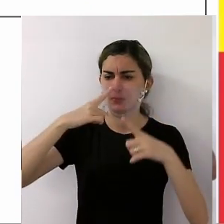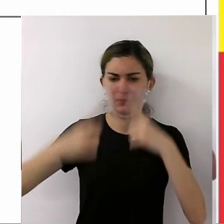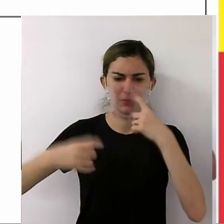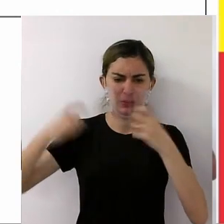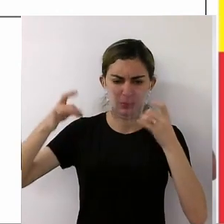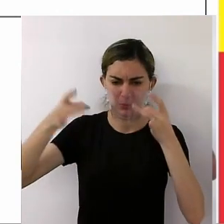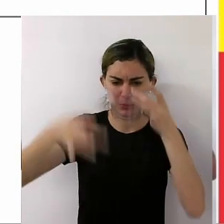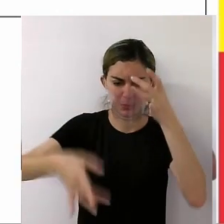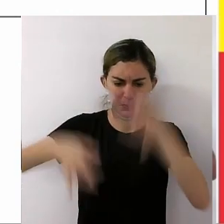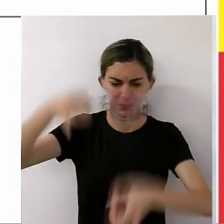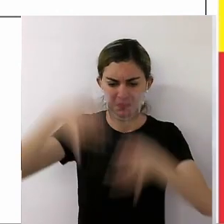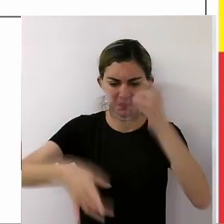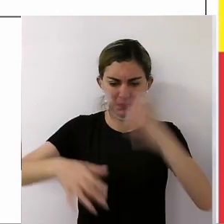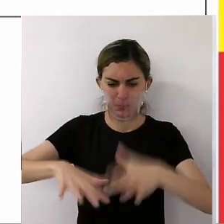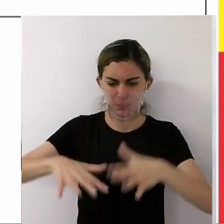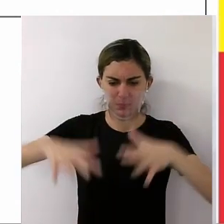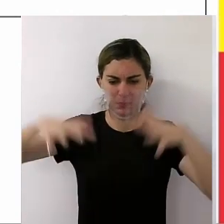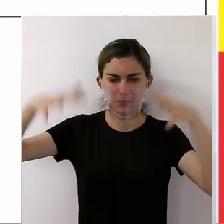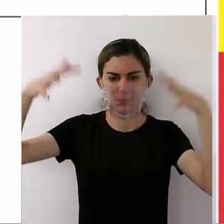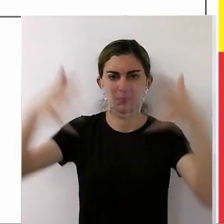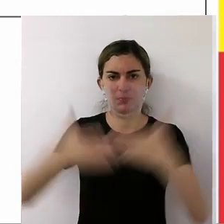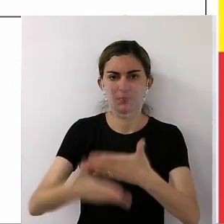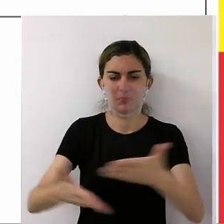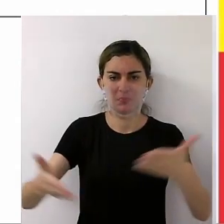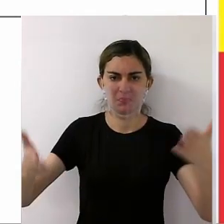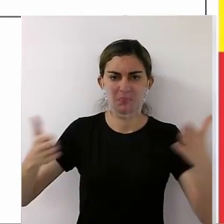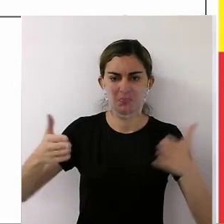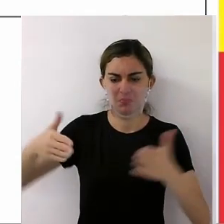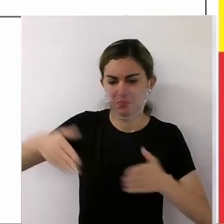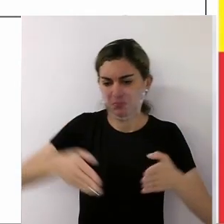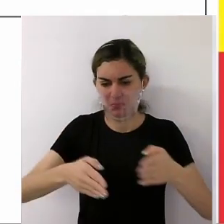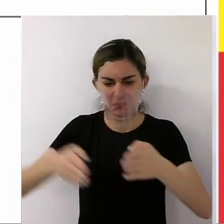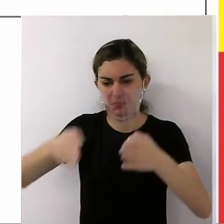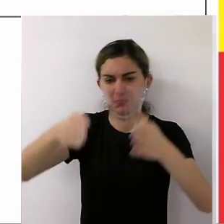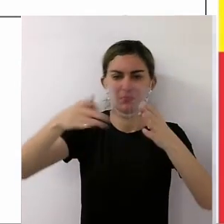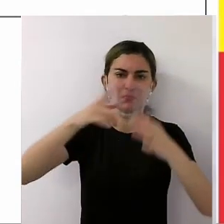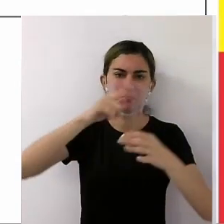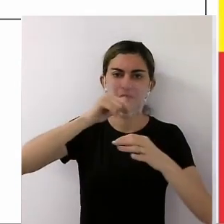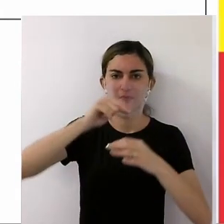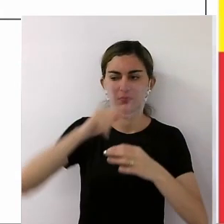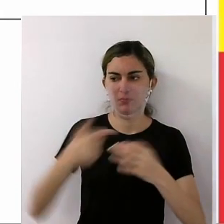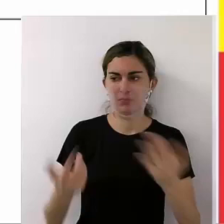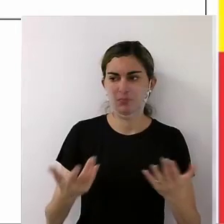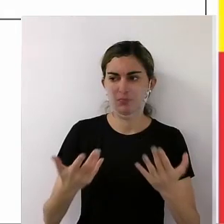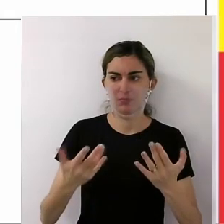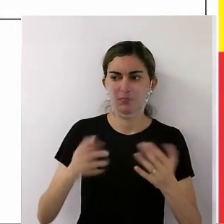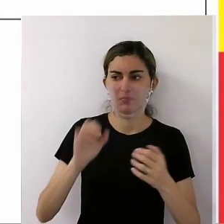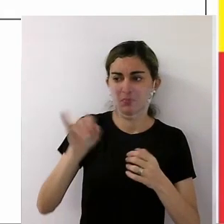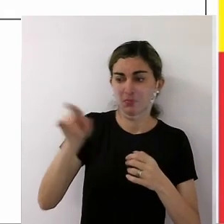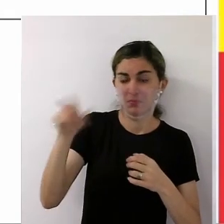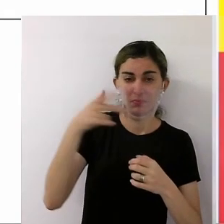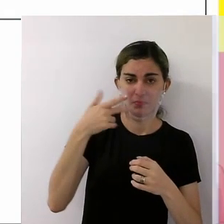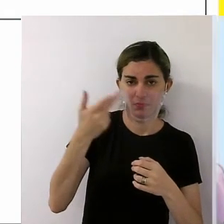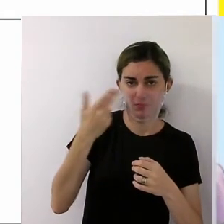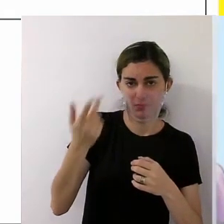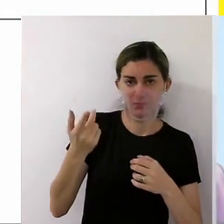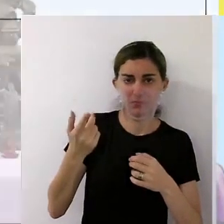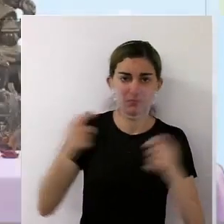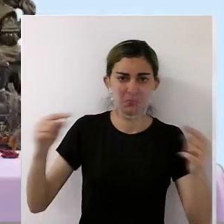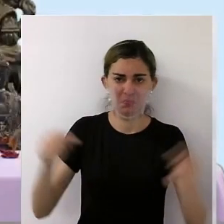ele é conduzido até o leito dos cursos de água. Então, se falando aí